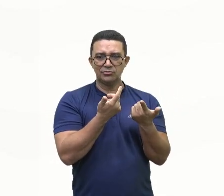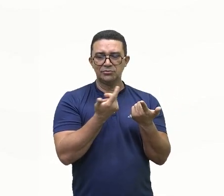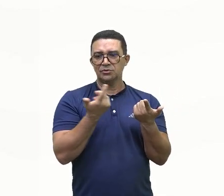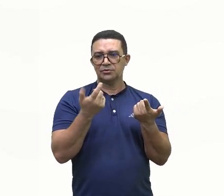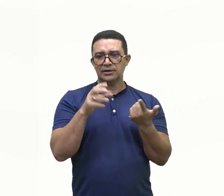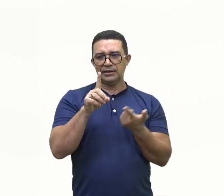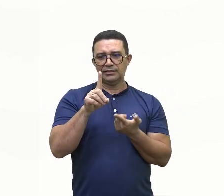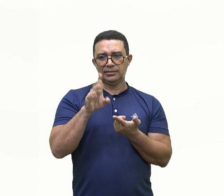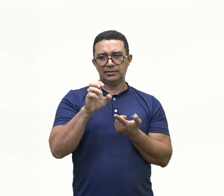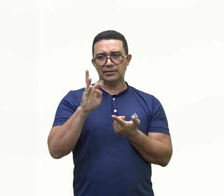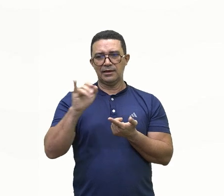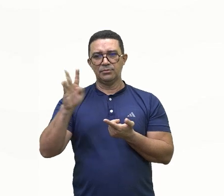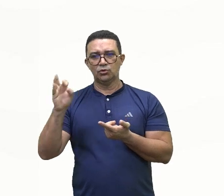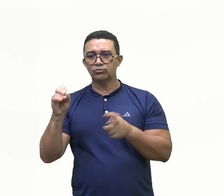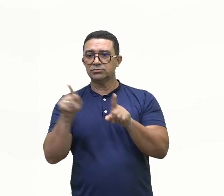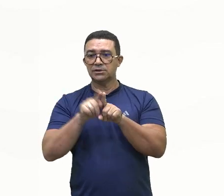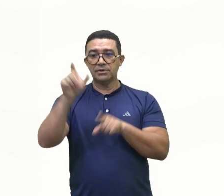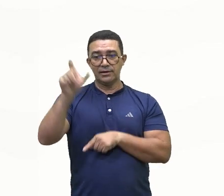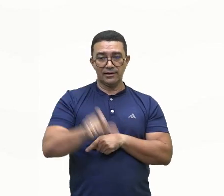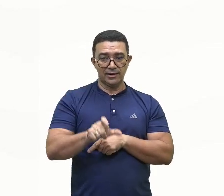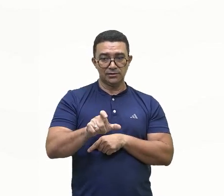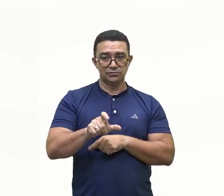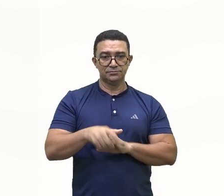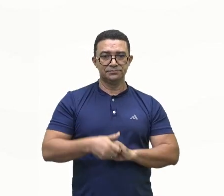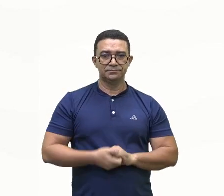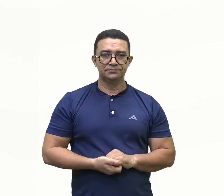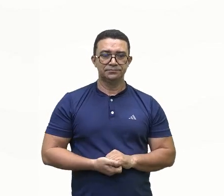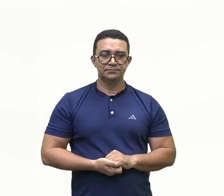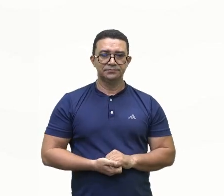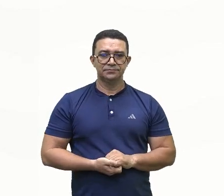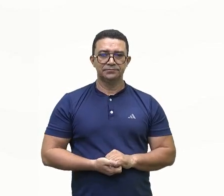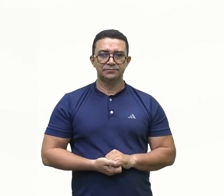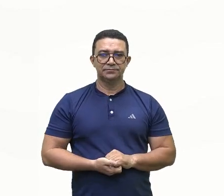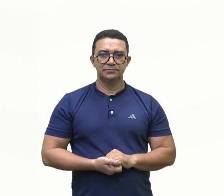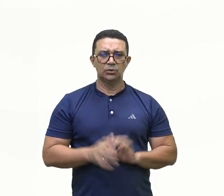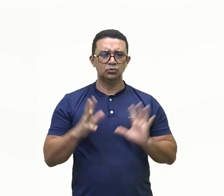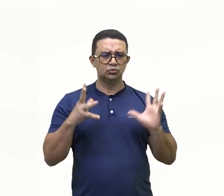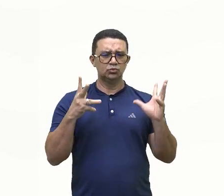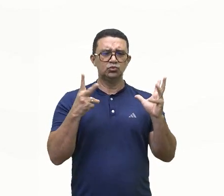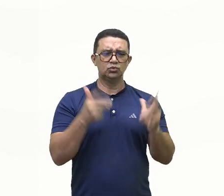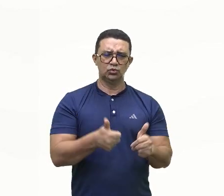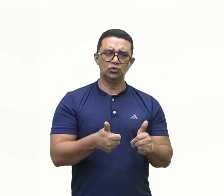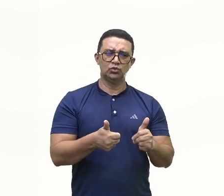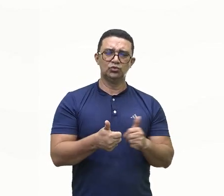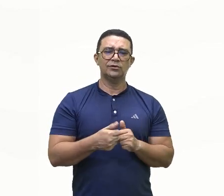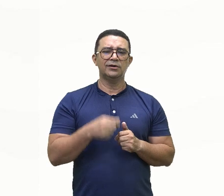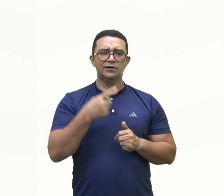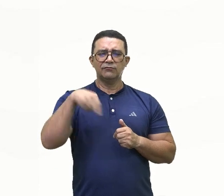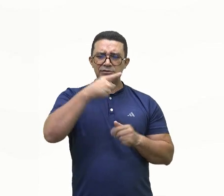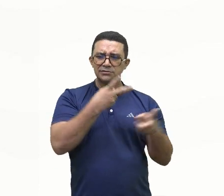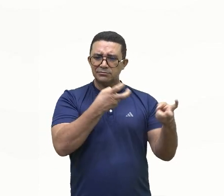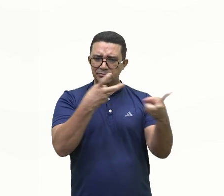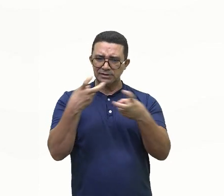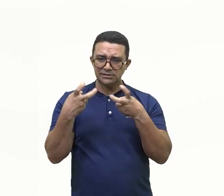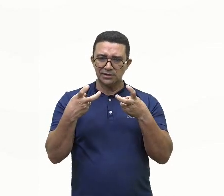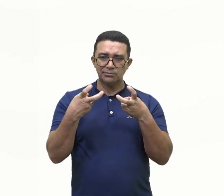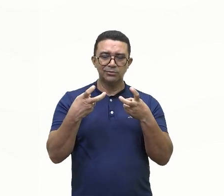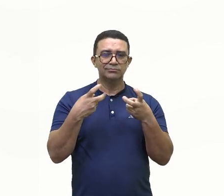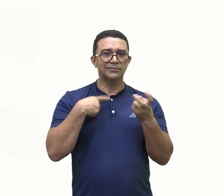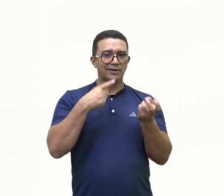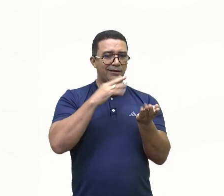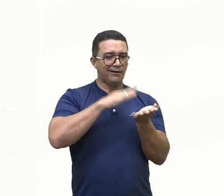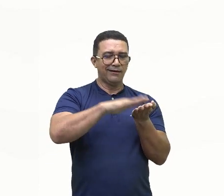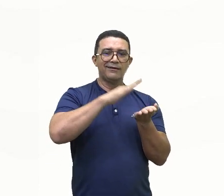débito e crédito. Tudo isso, vejam que vocês gastam aqui,